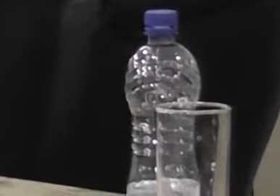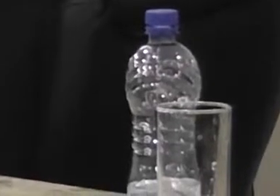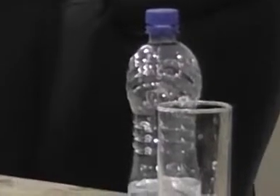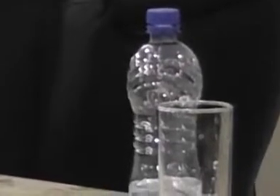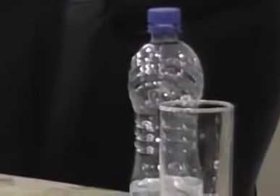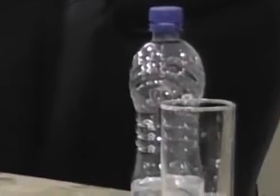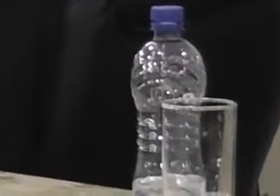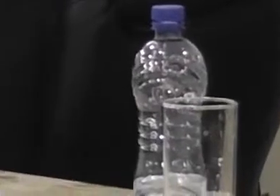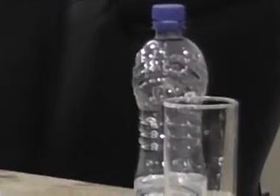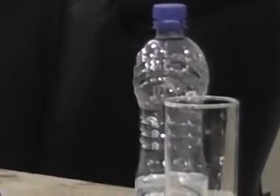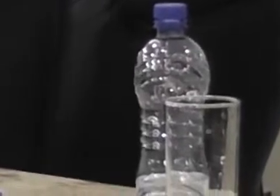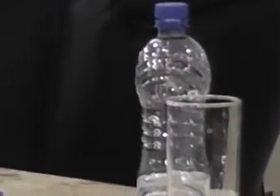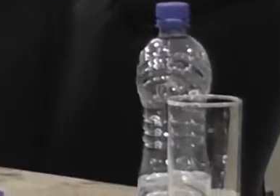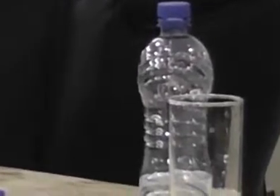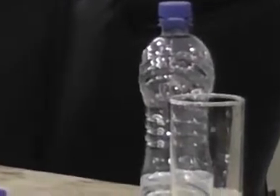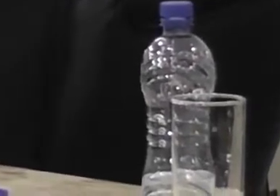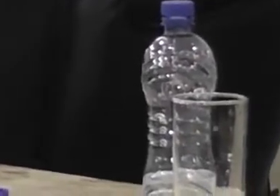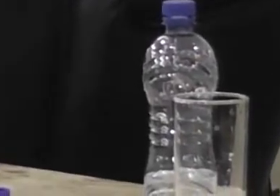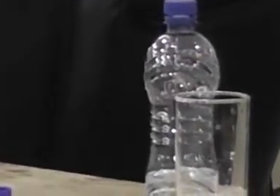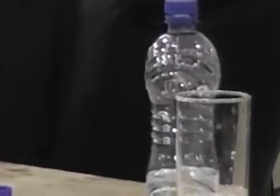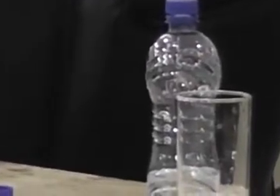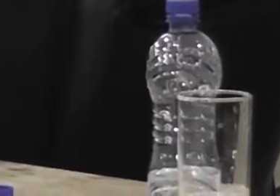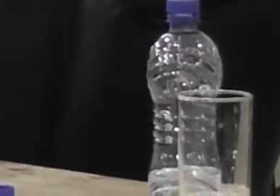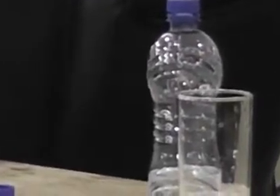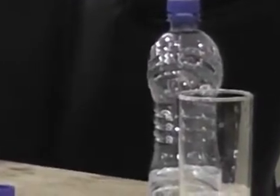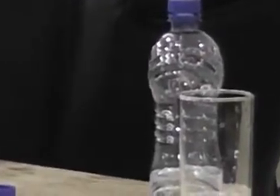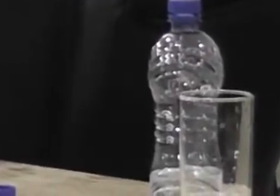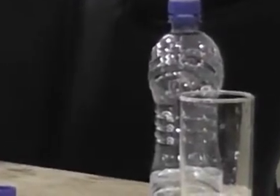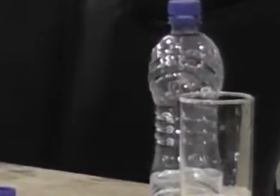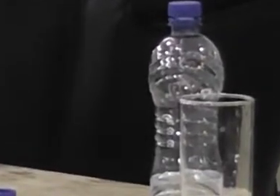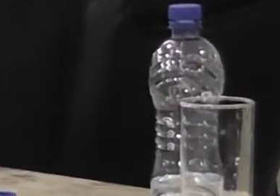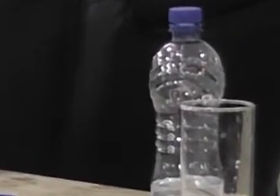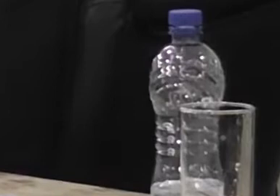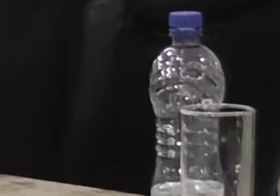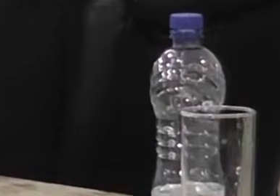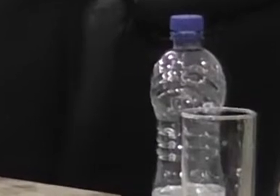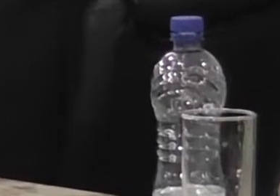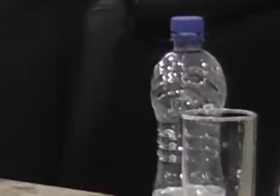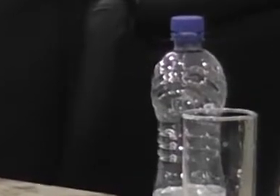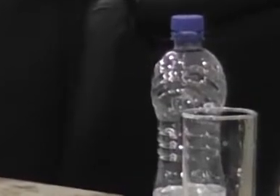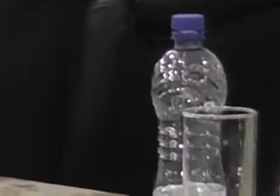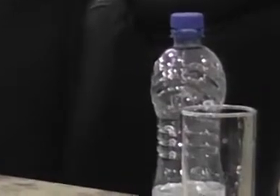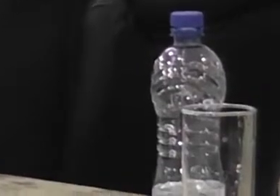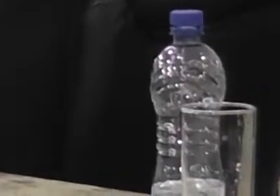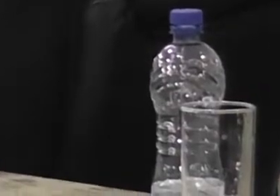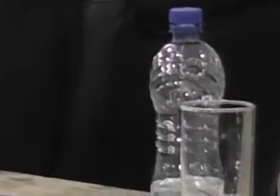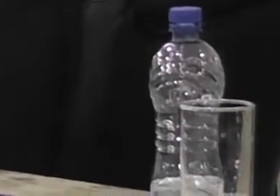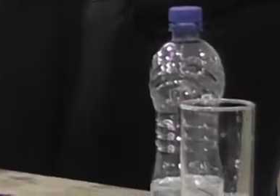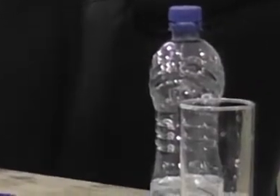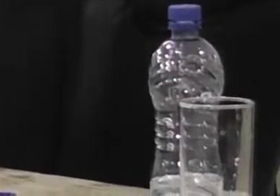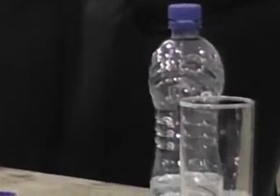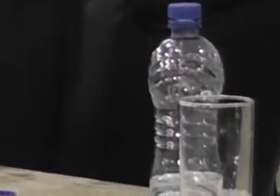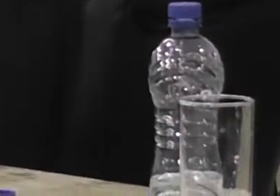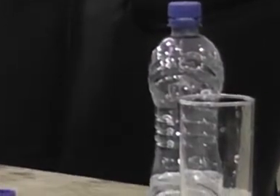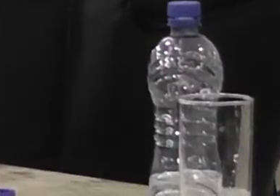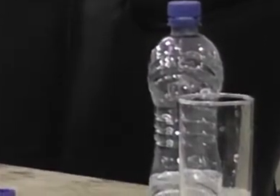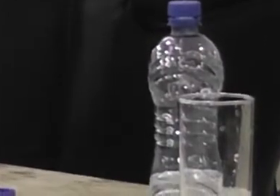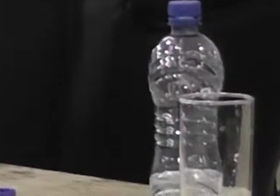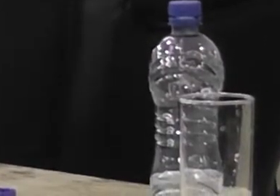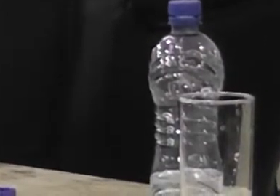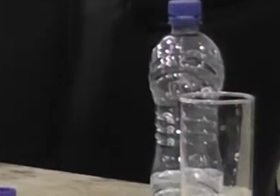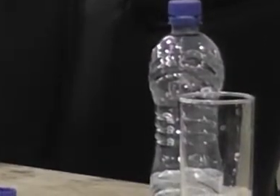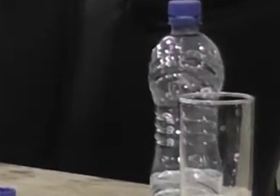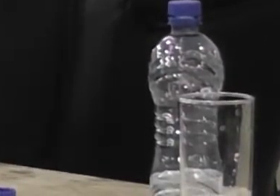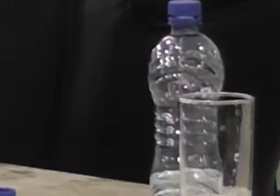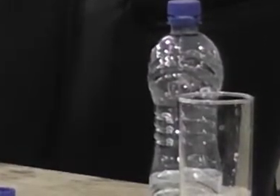para que tenhamos também, junto à administração municipal, uma pessoa que possa fazer o atendimento quando